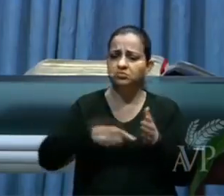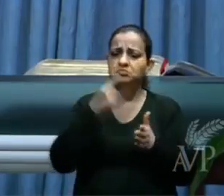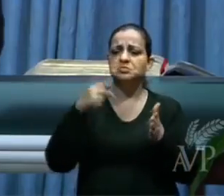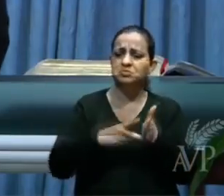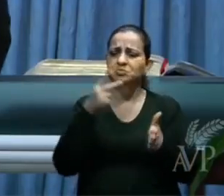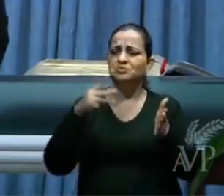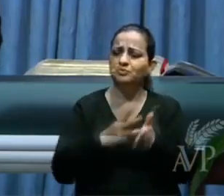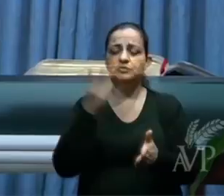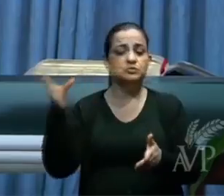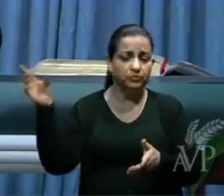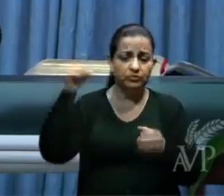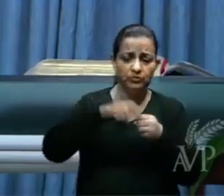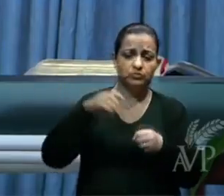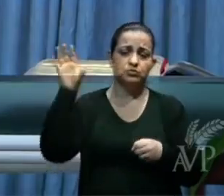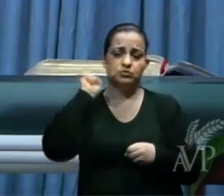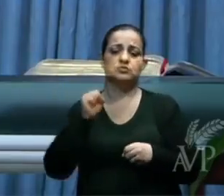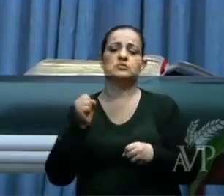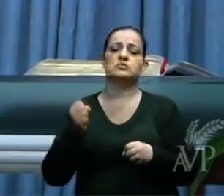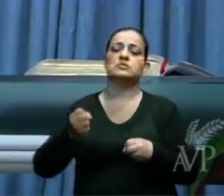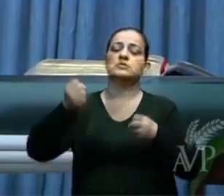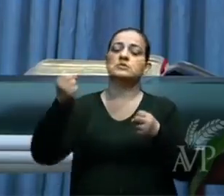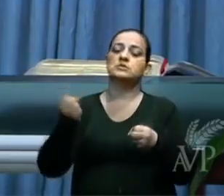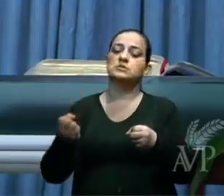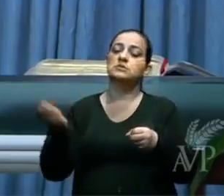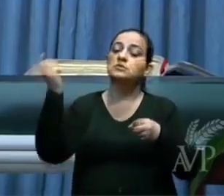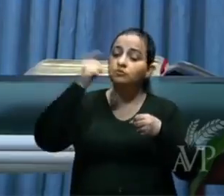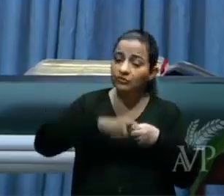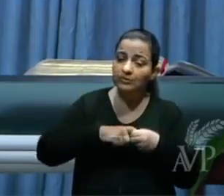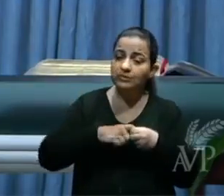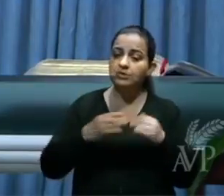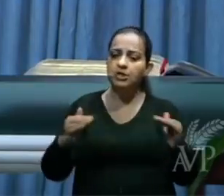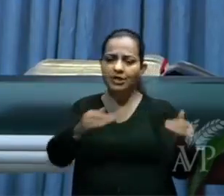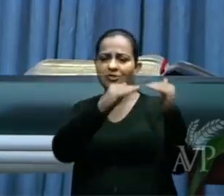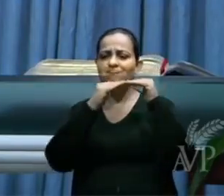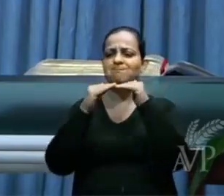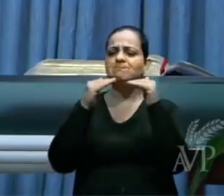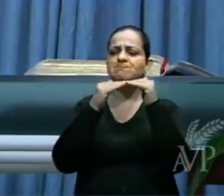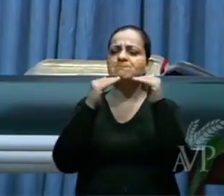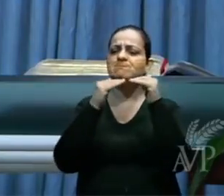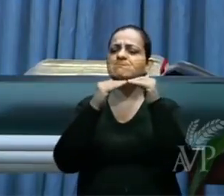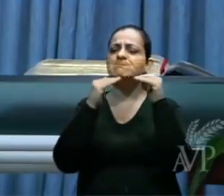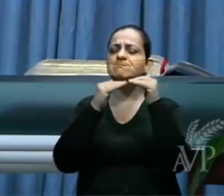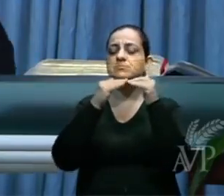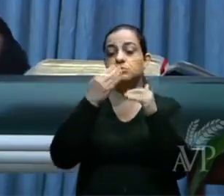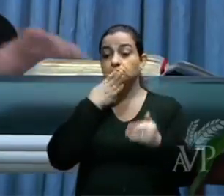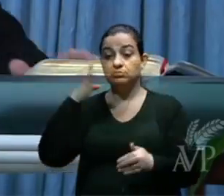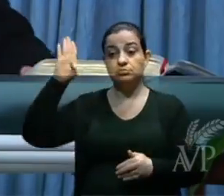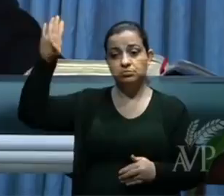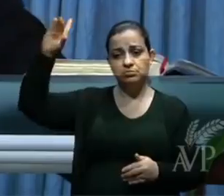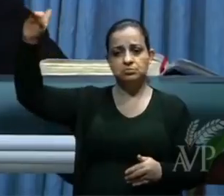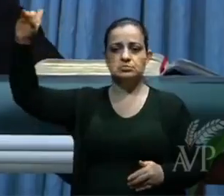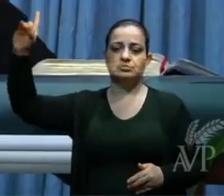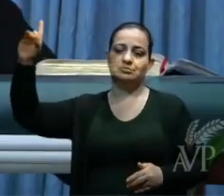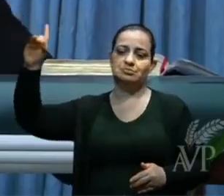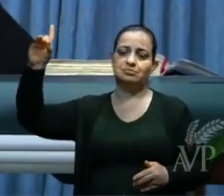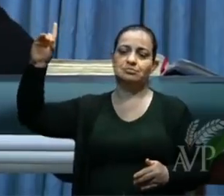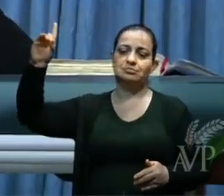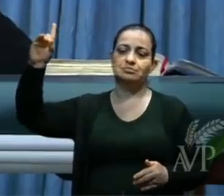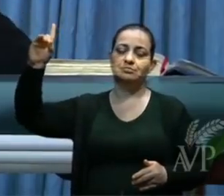vezes ela volta ela vem de acordo com as promessas de deus